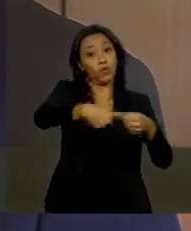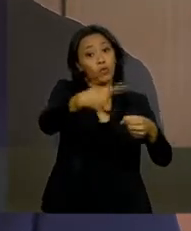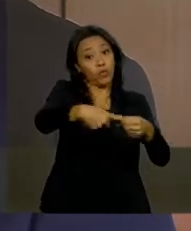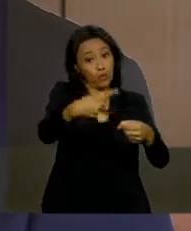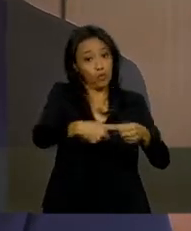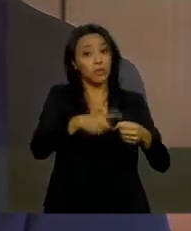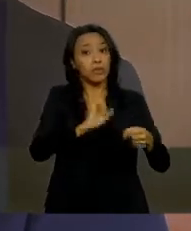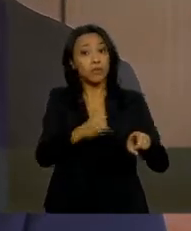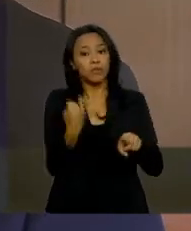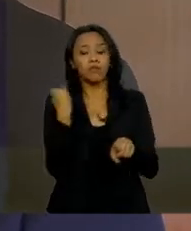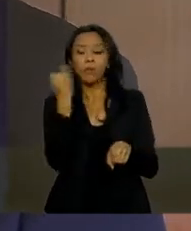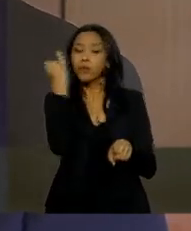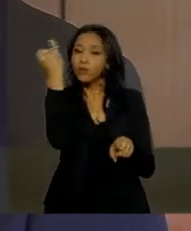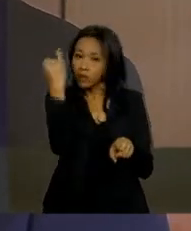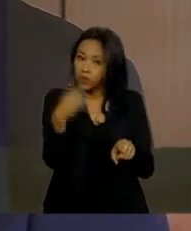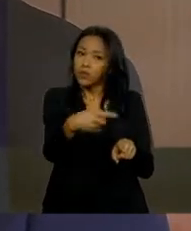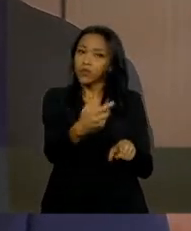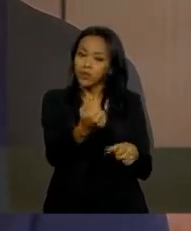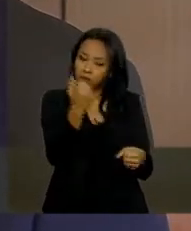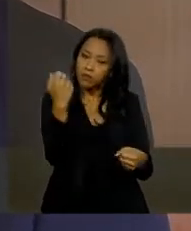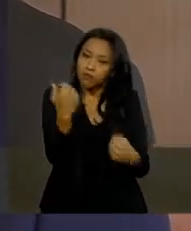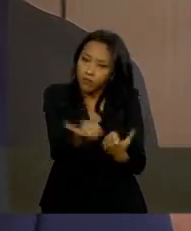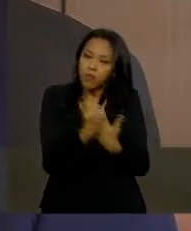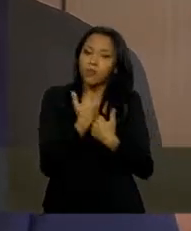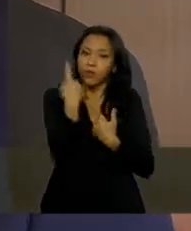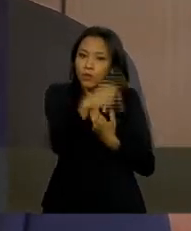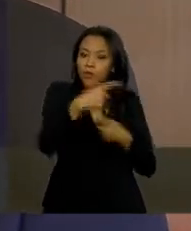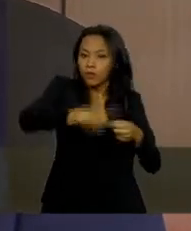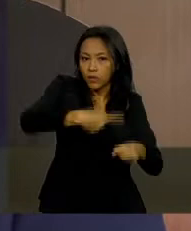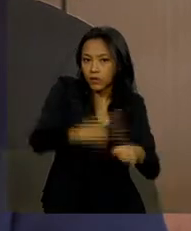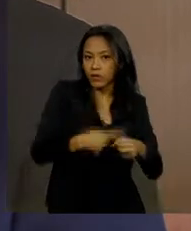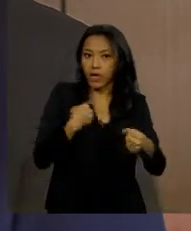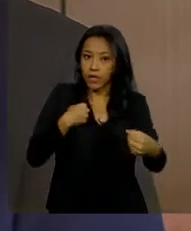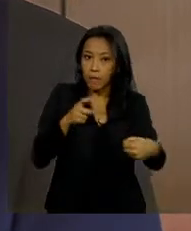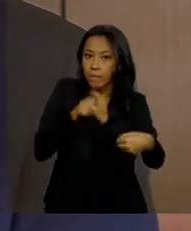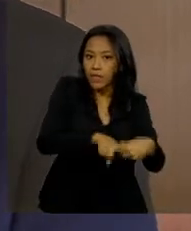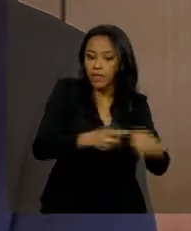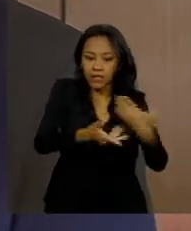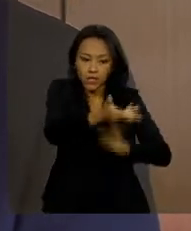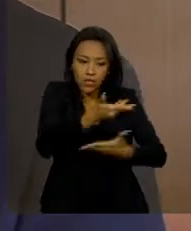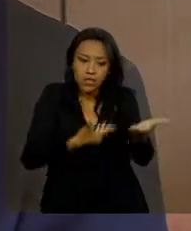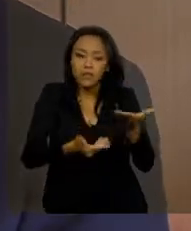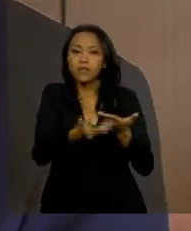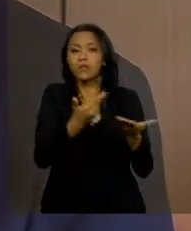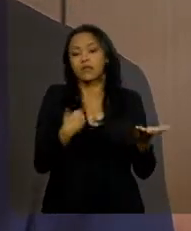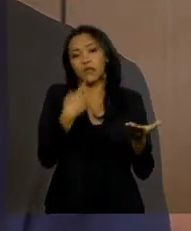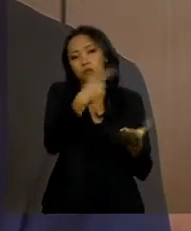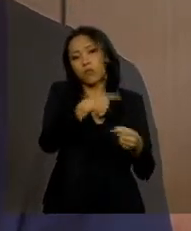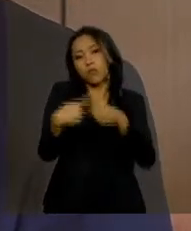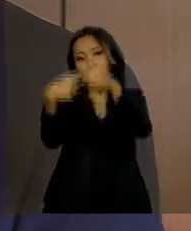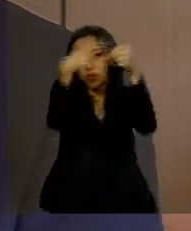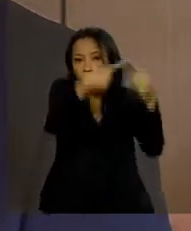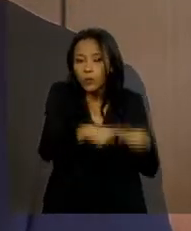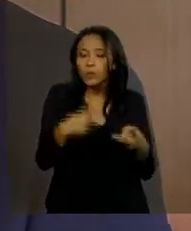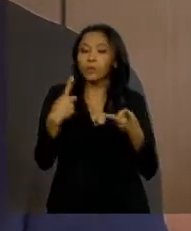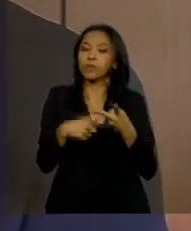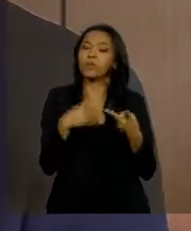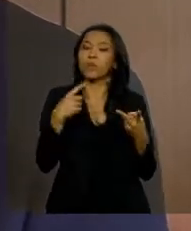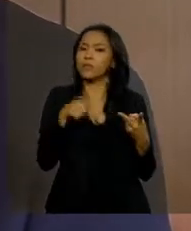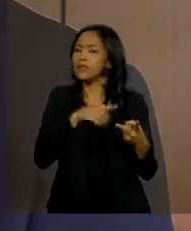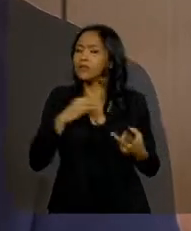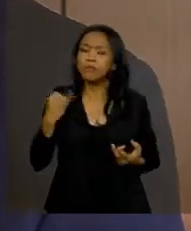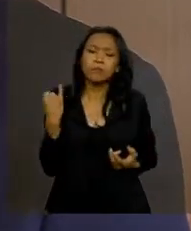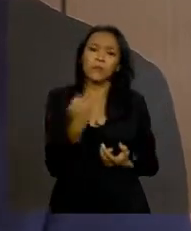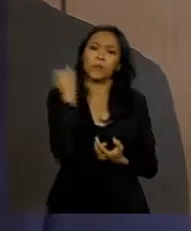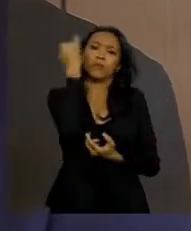essa intervenção das autoridades municipais a parceria com as prefeituras com as autoridades municipais também é